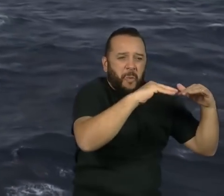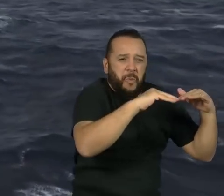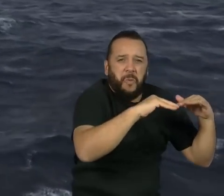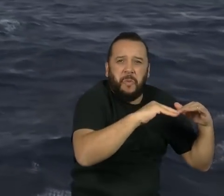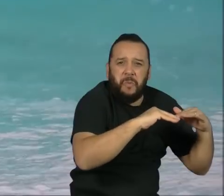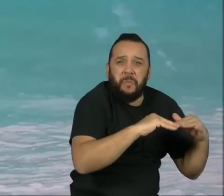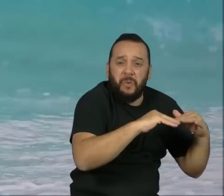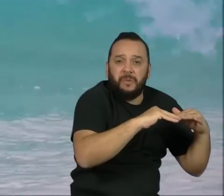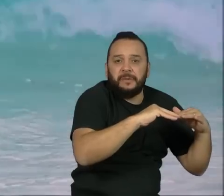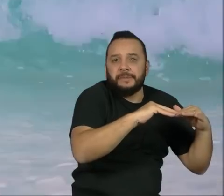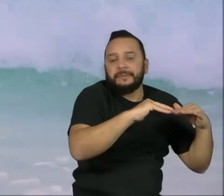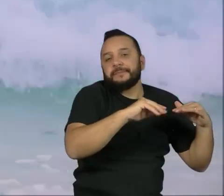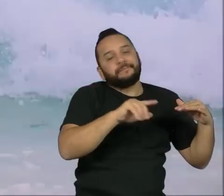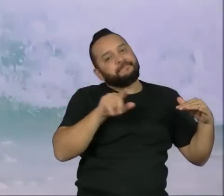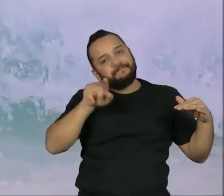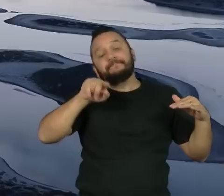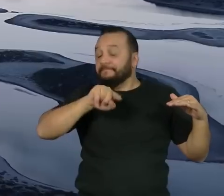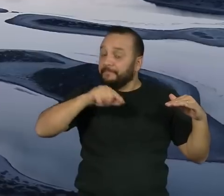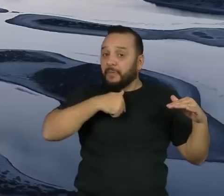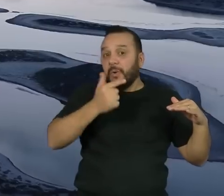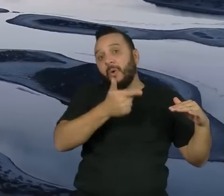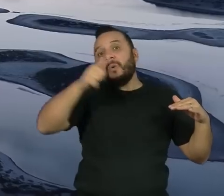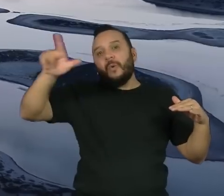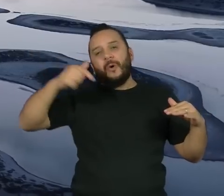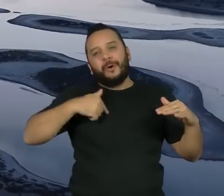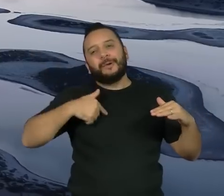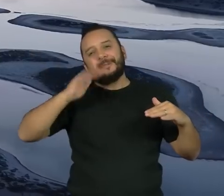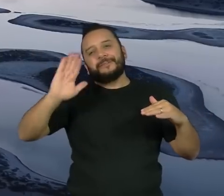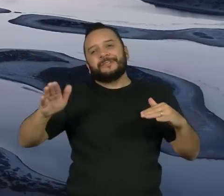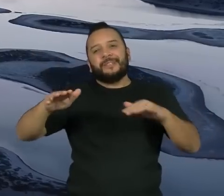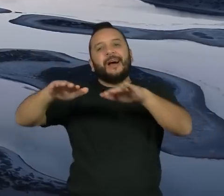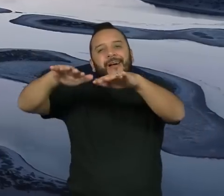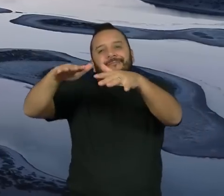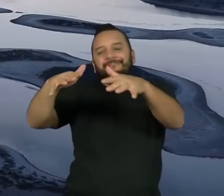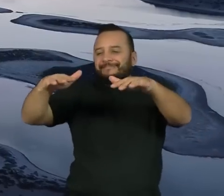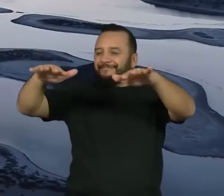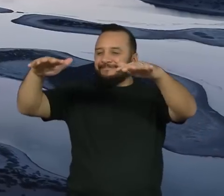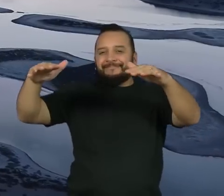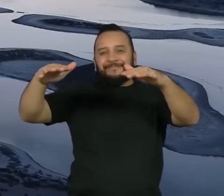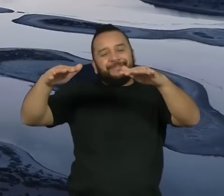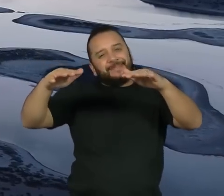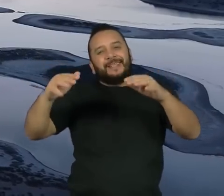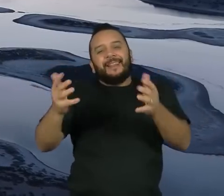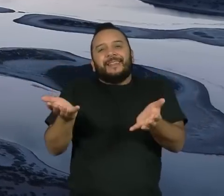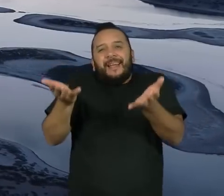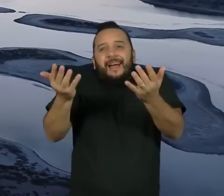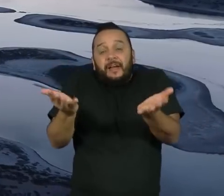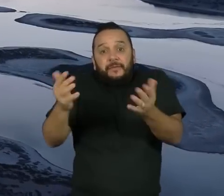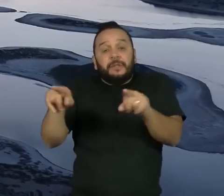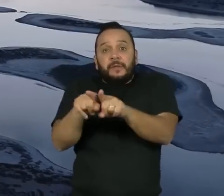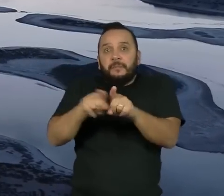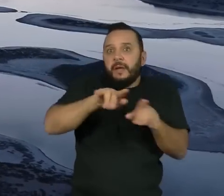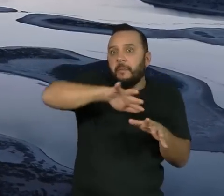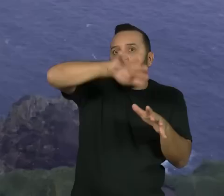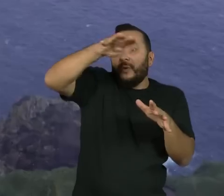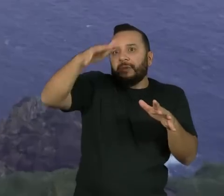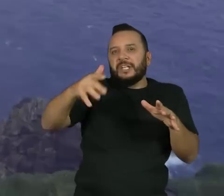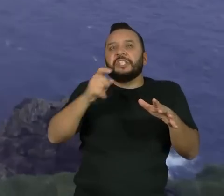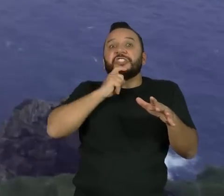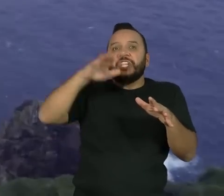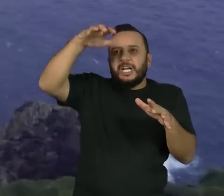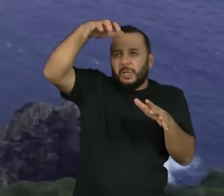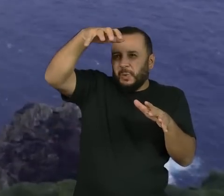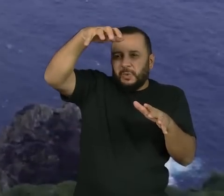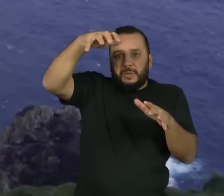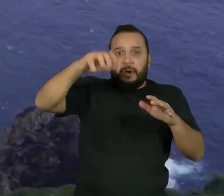densa. Outro fator, a Cordilheira dos Andes e as montanhas rochosas que atravessam a América